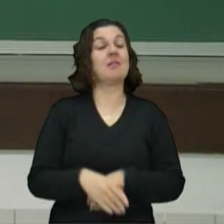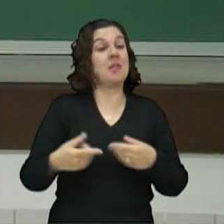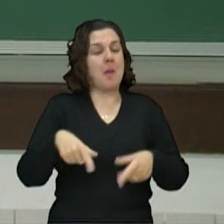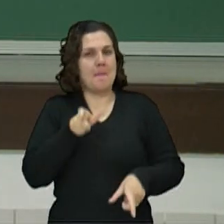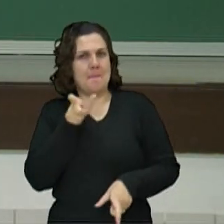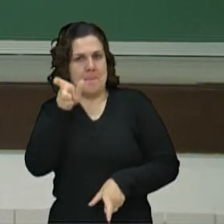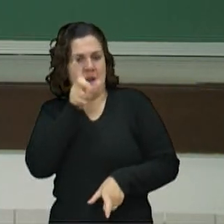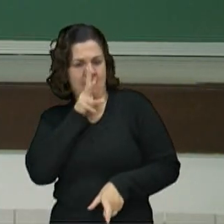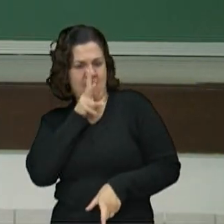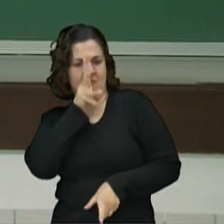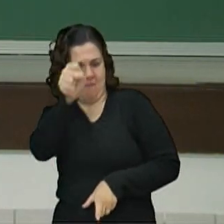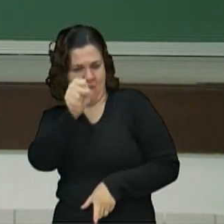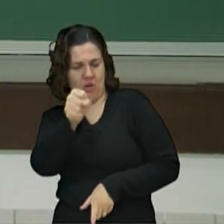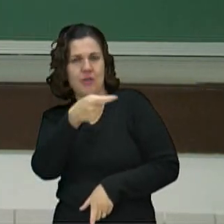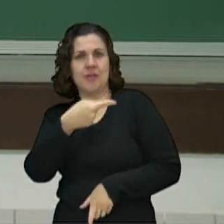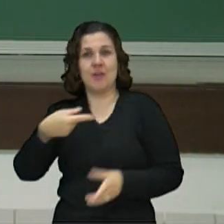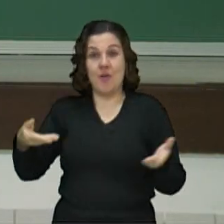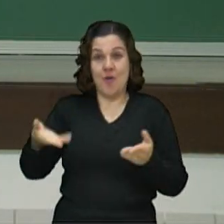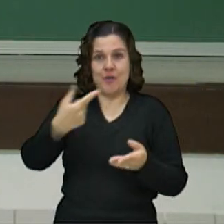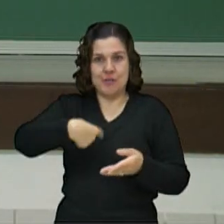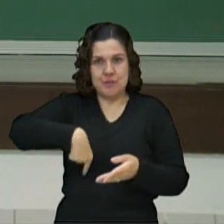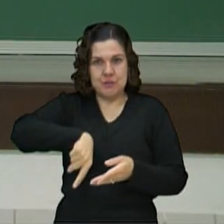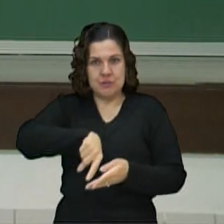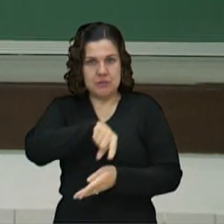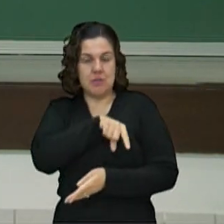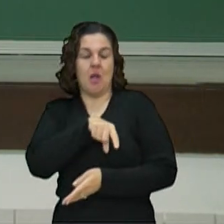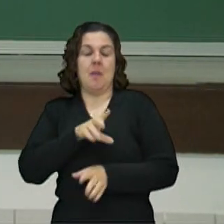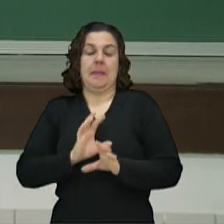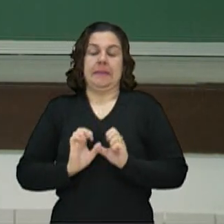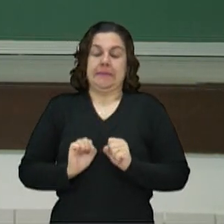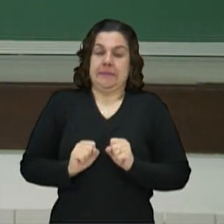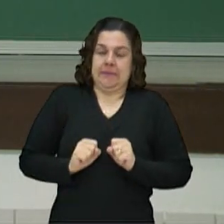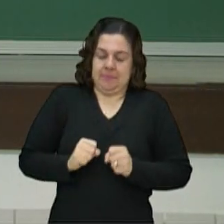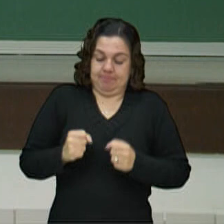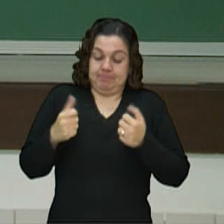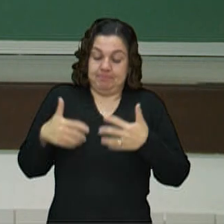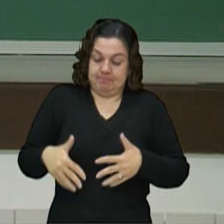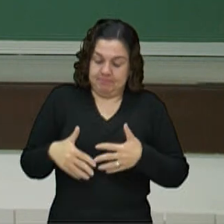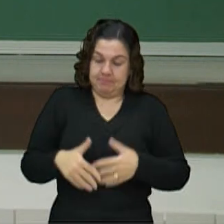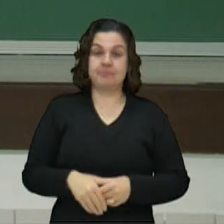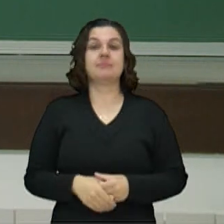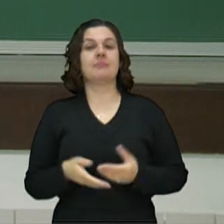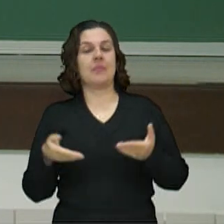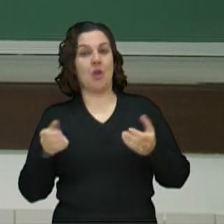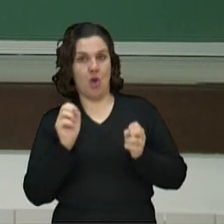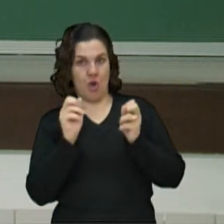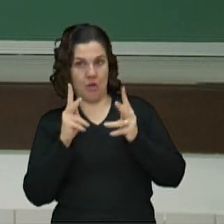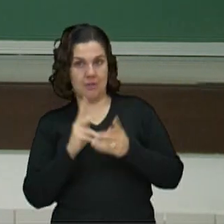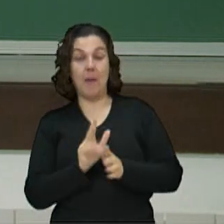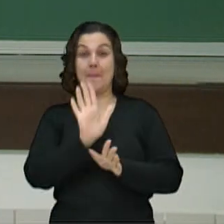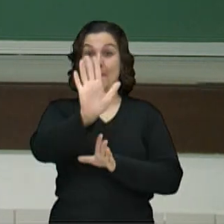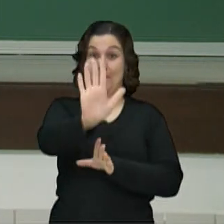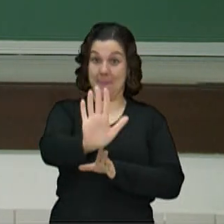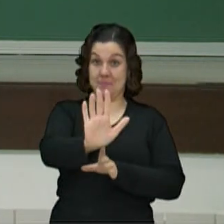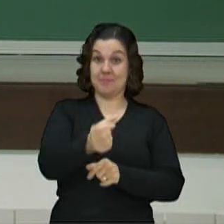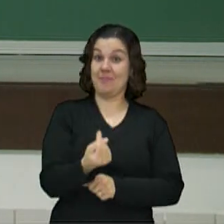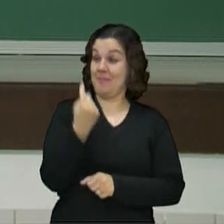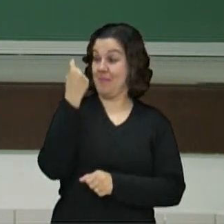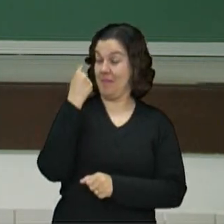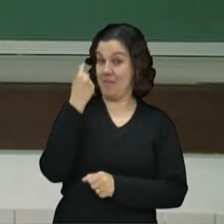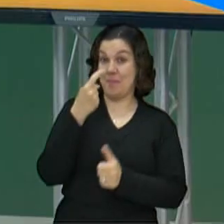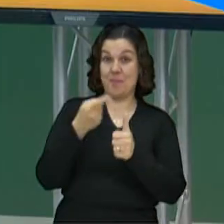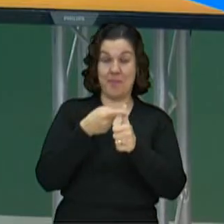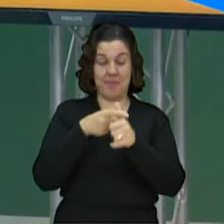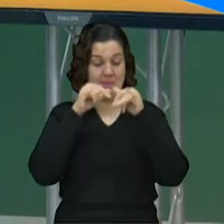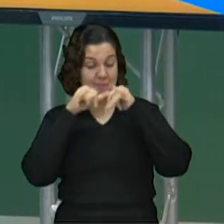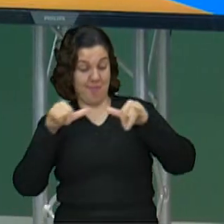fortes, nomes fortes. Hoje a aula tem essa pegada um pouco mais forte aí. Ok? Mas, antes de